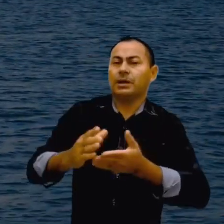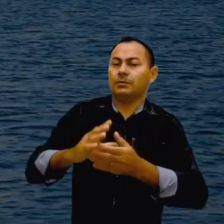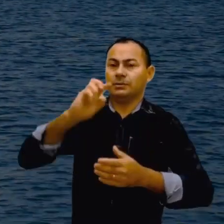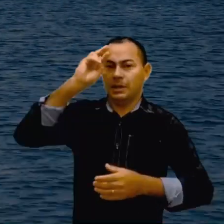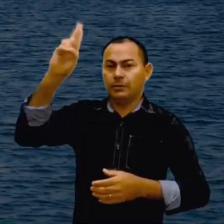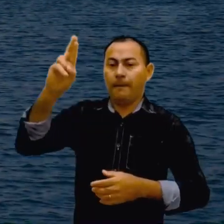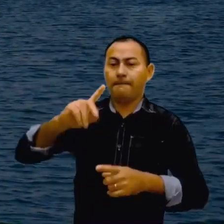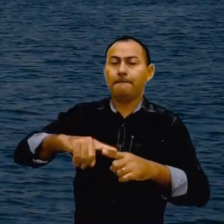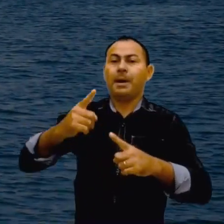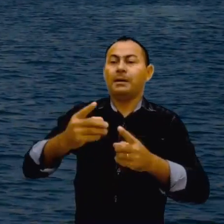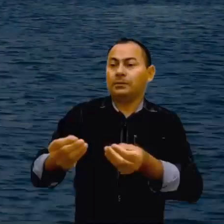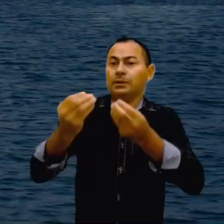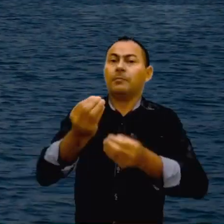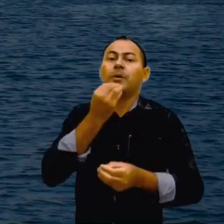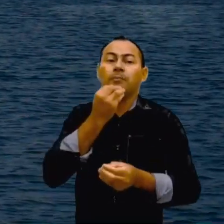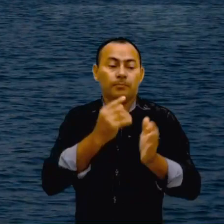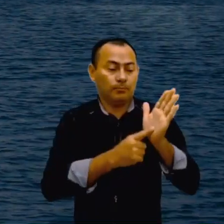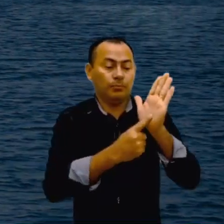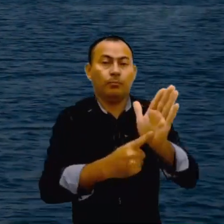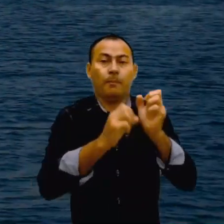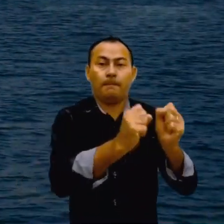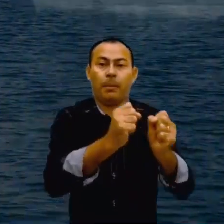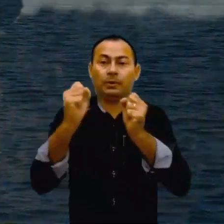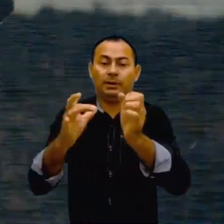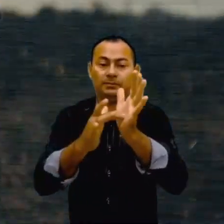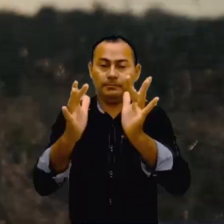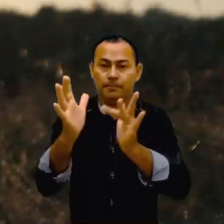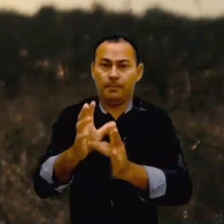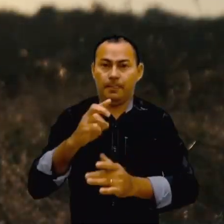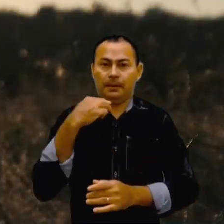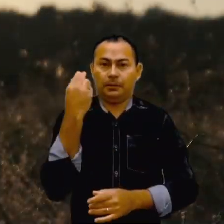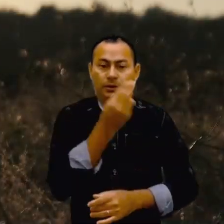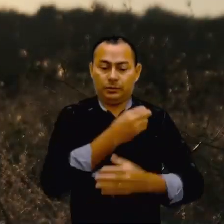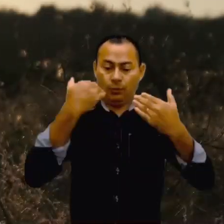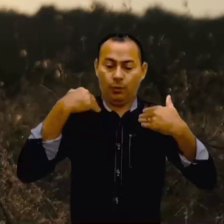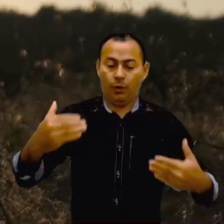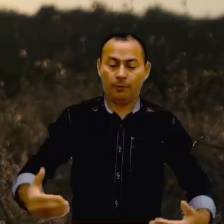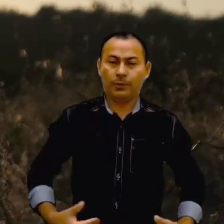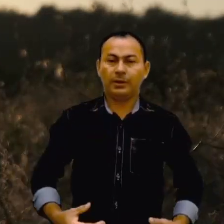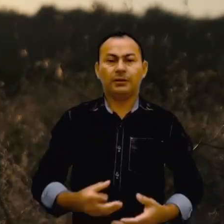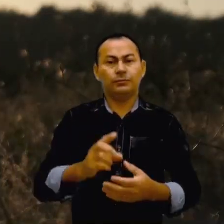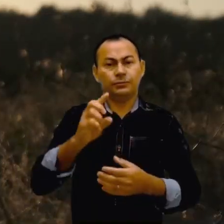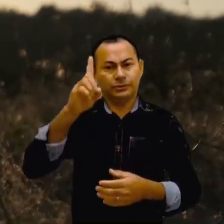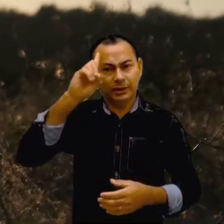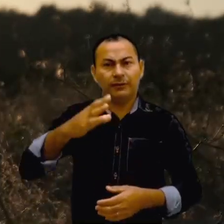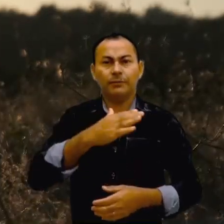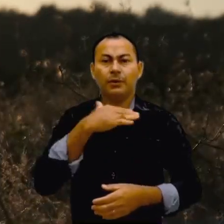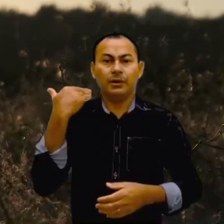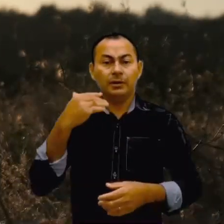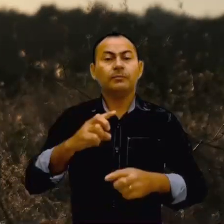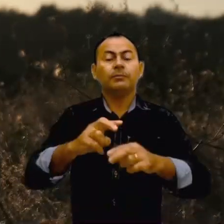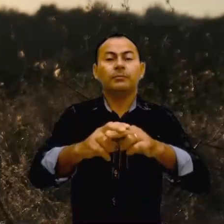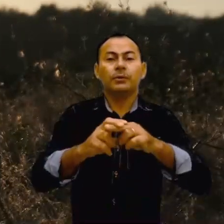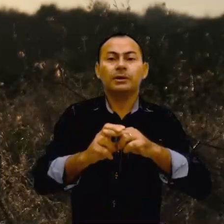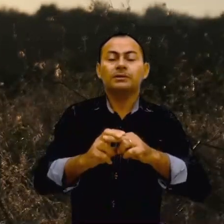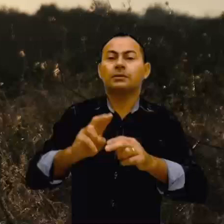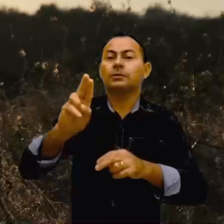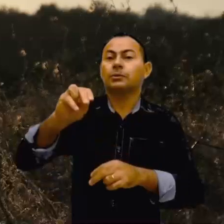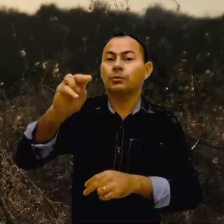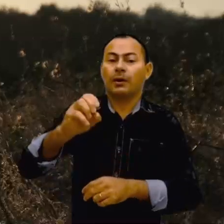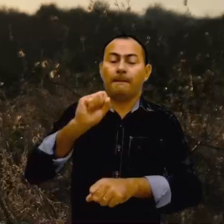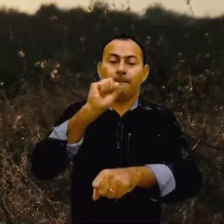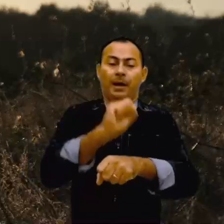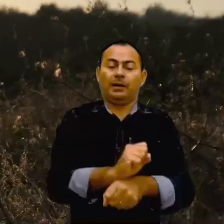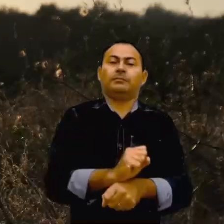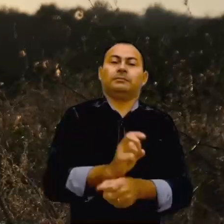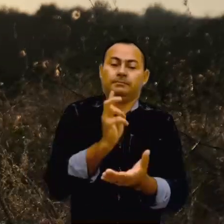Senhor, mas isso nos dá oportunidades de mostrar o poder de Jesus Cristo em nossos corpos mortais. E é por isso que